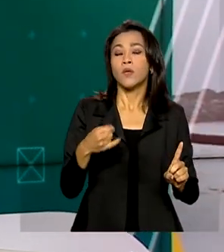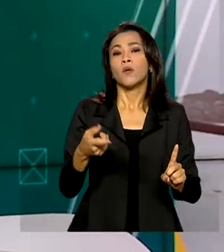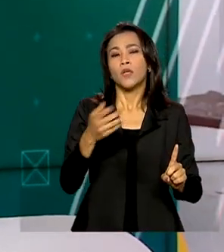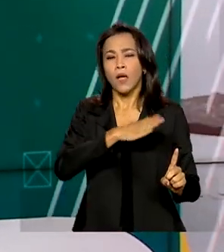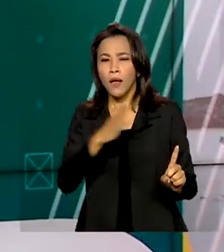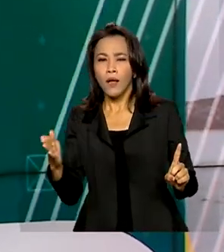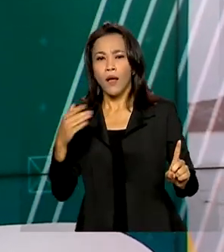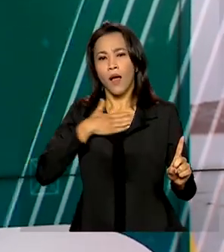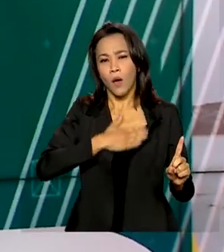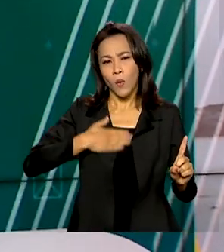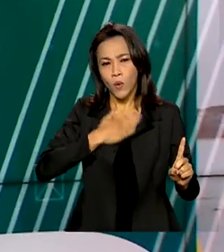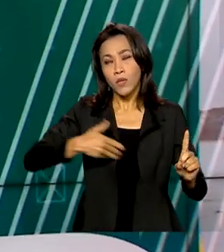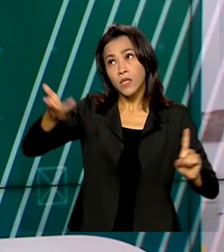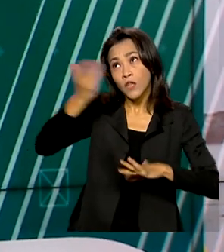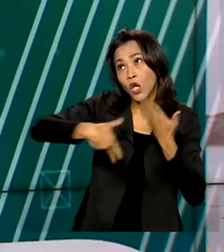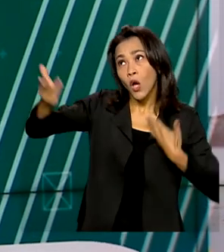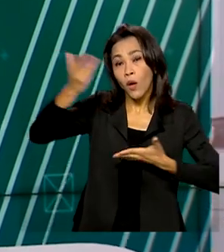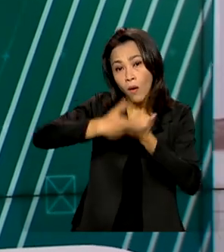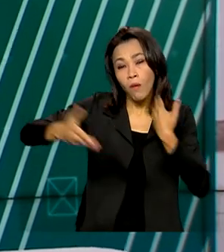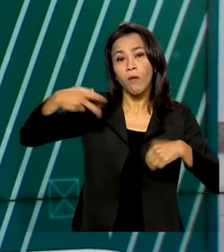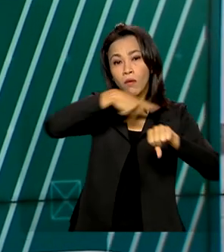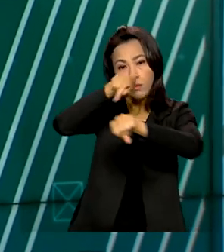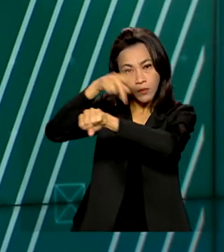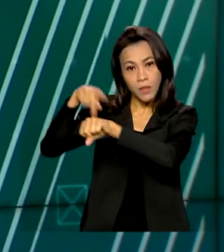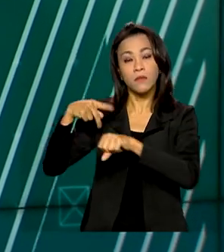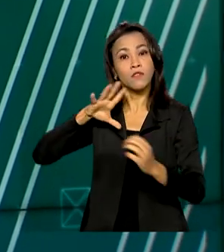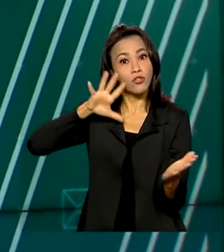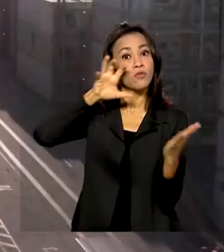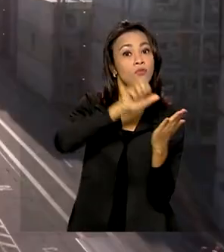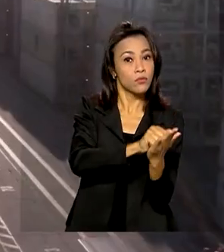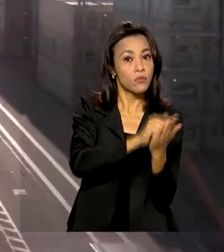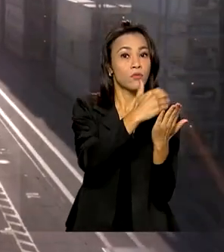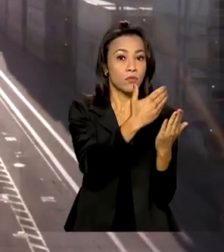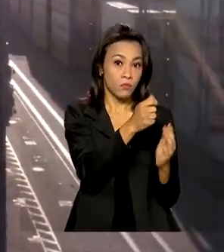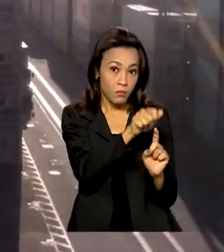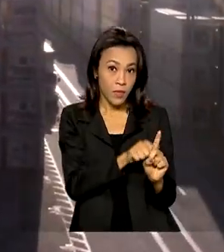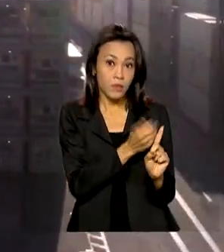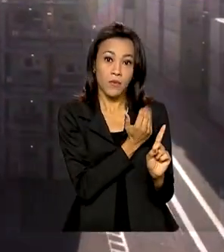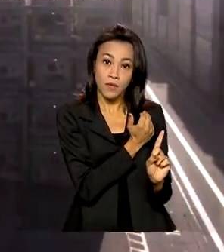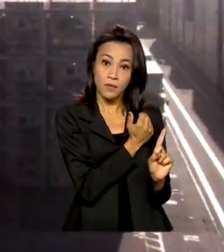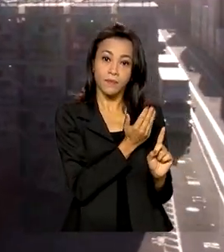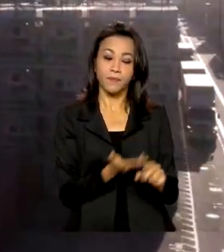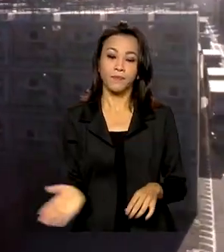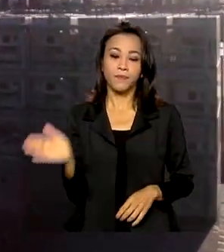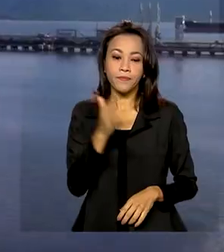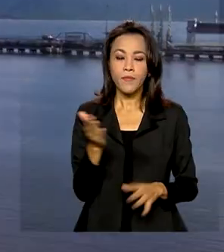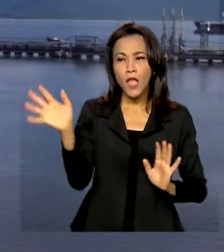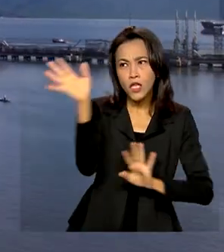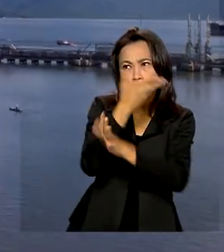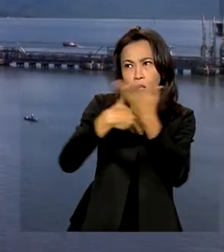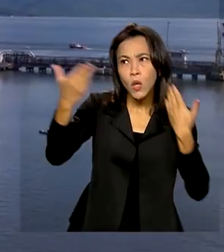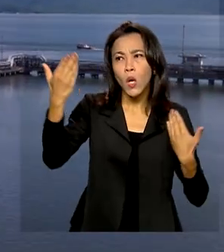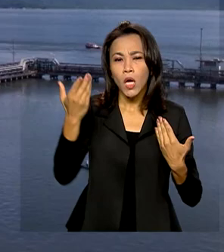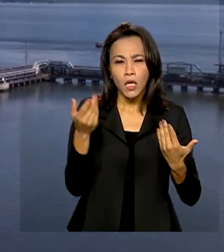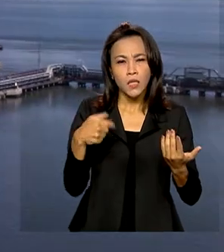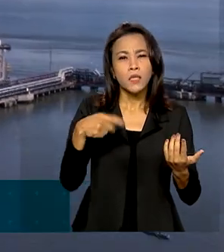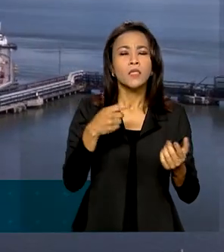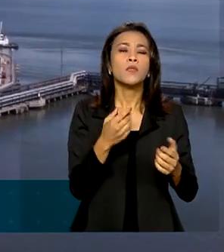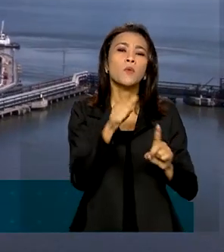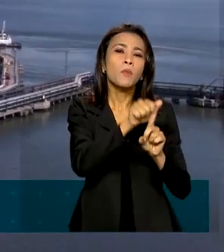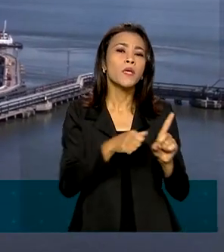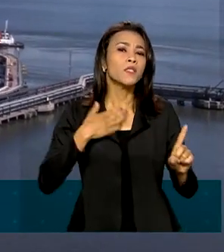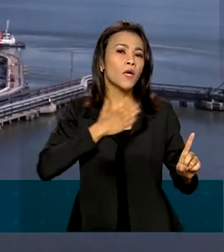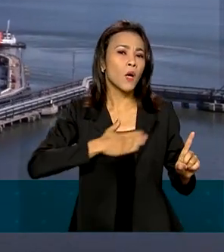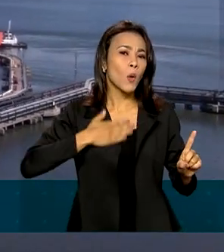trocas com o exterior também foi registrada no mês passado as trocas com exterior em agosto